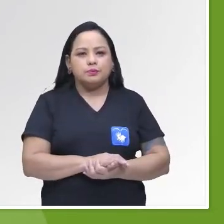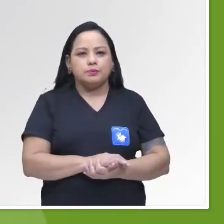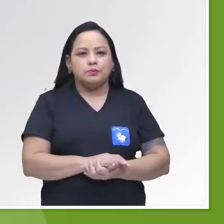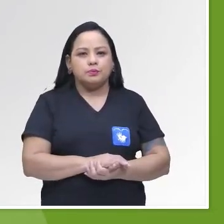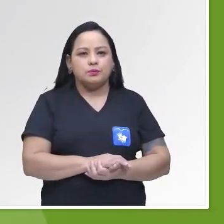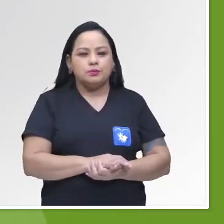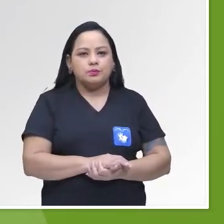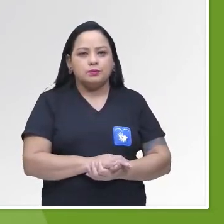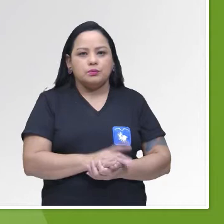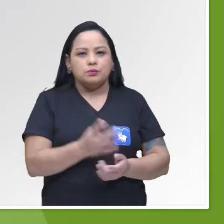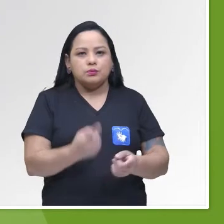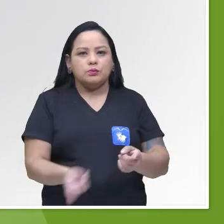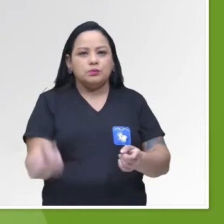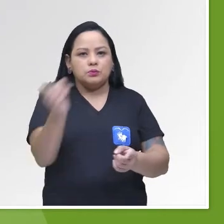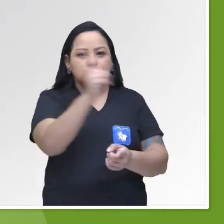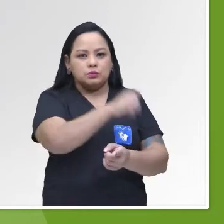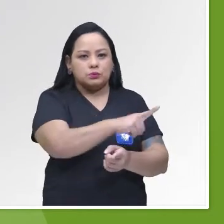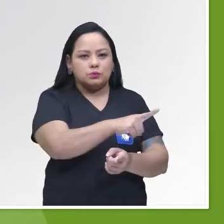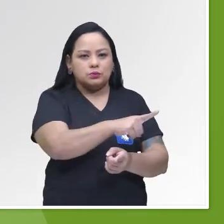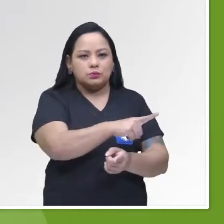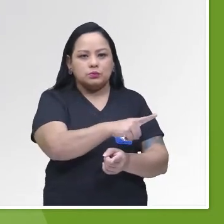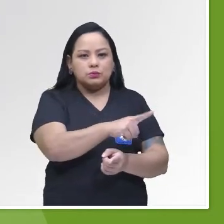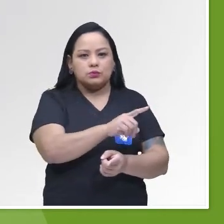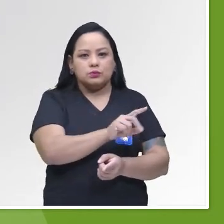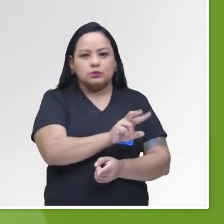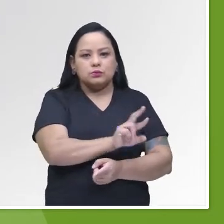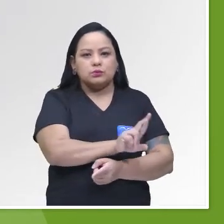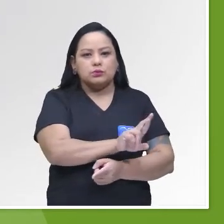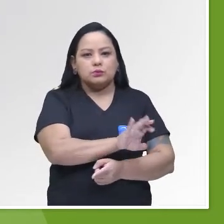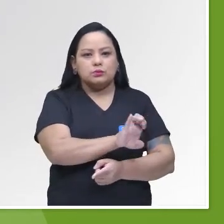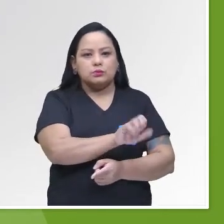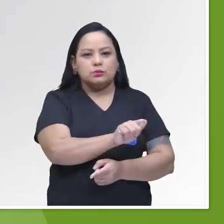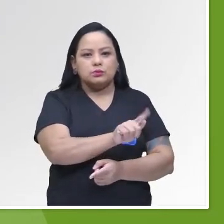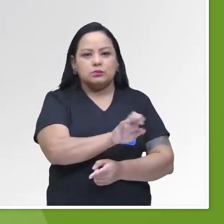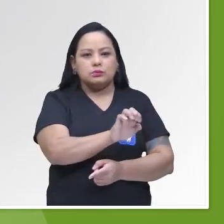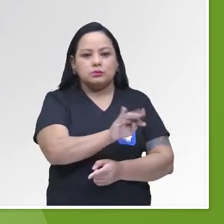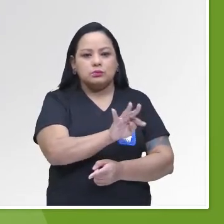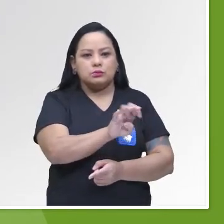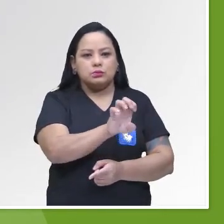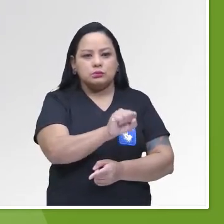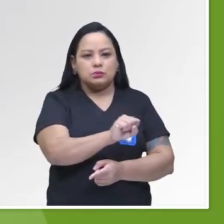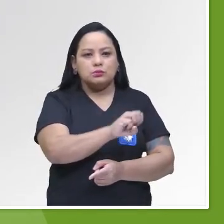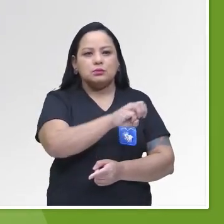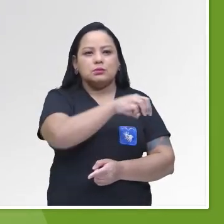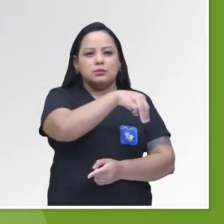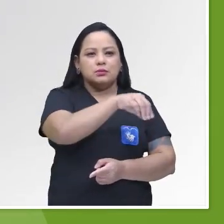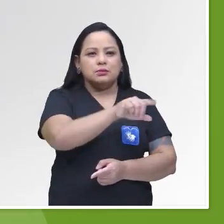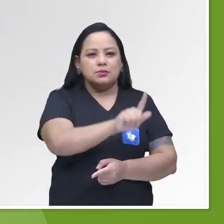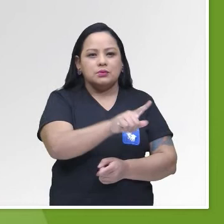dos reagentes, aqui, ó, dos reagentes,